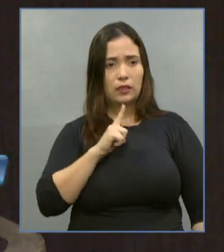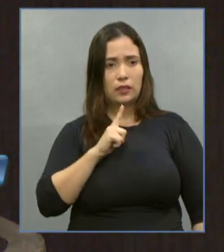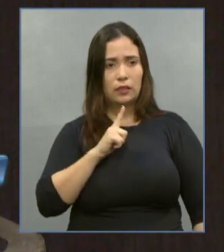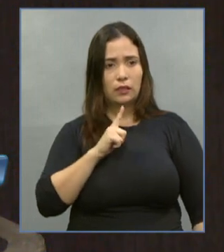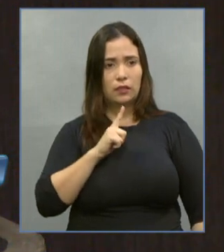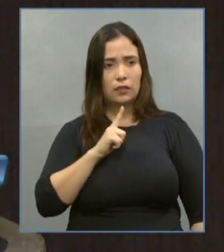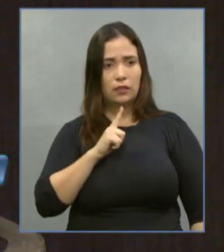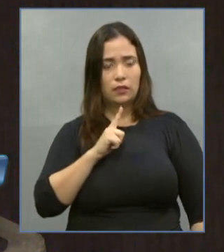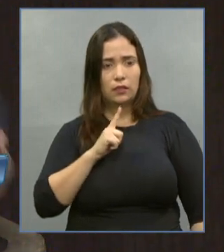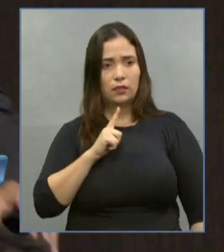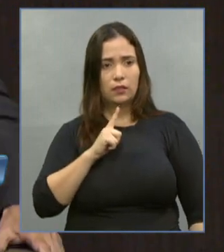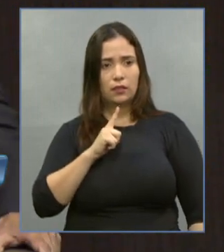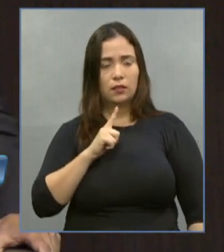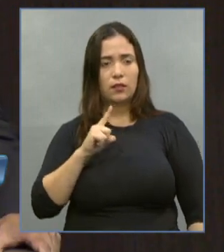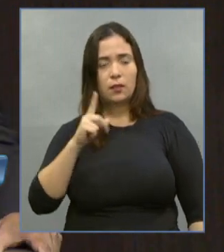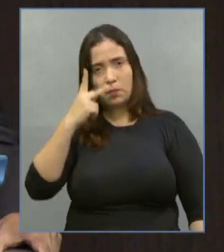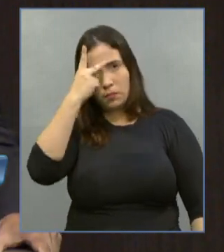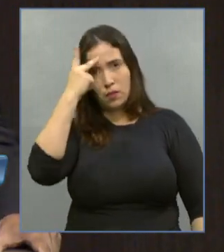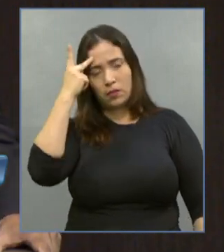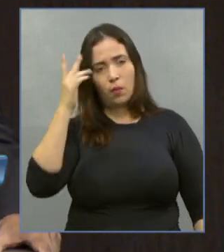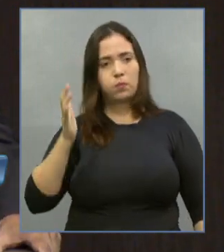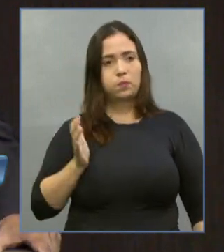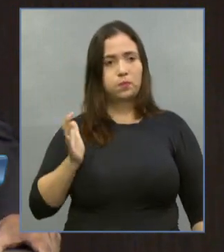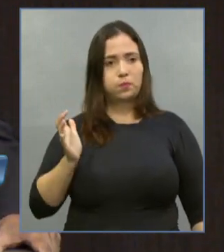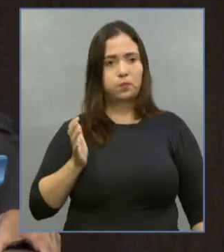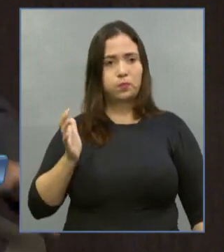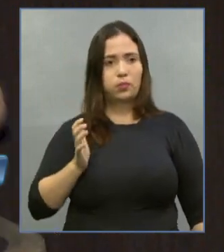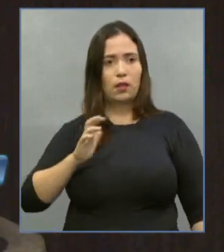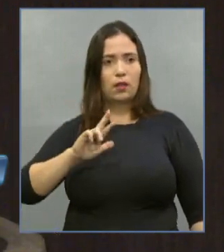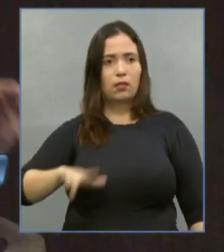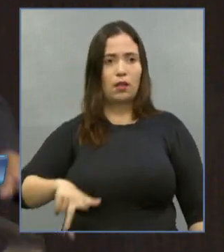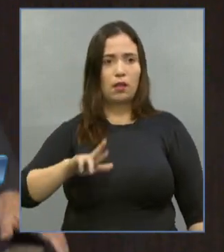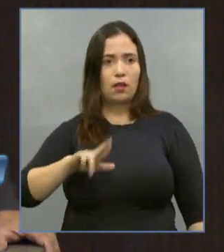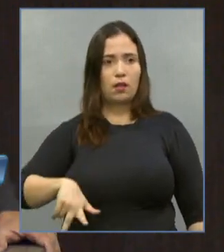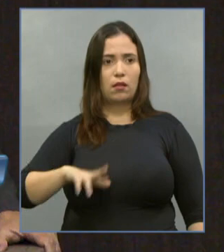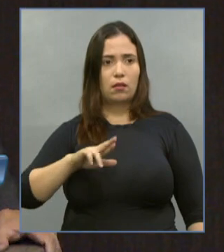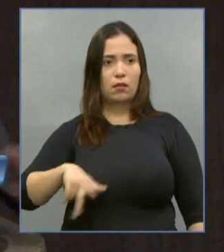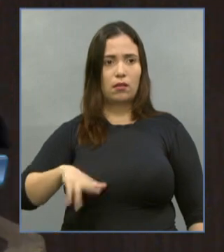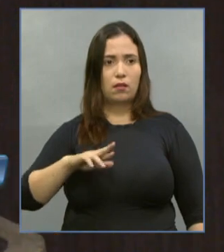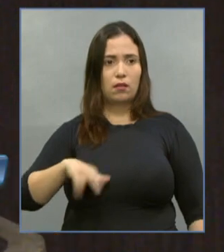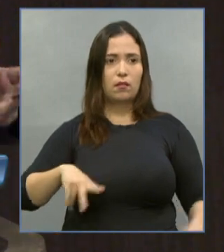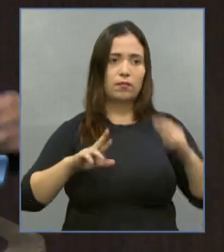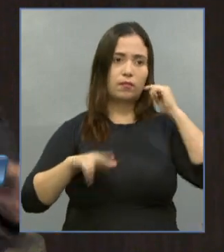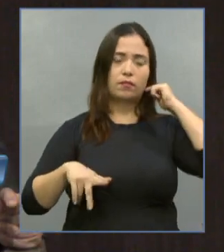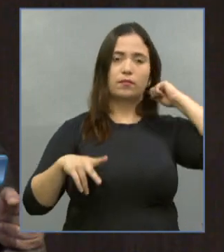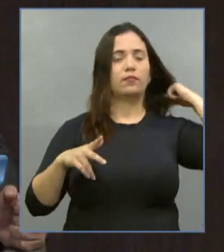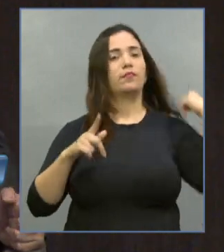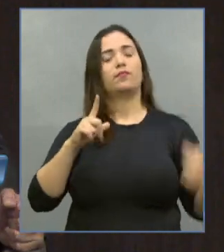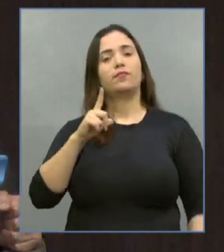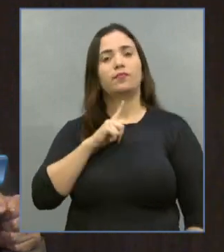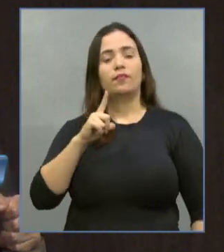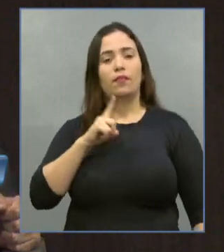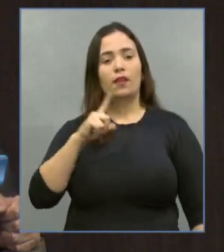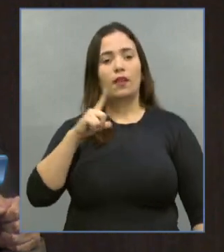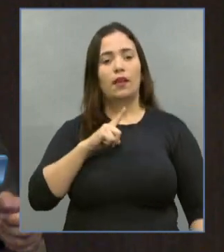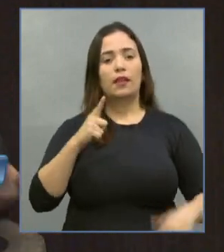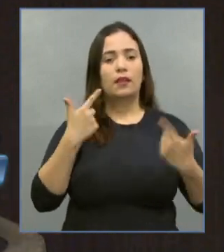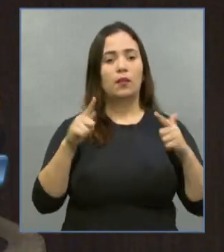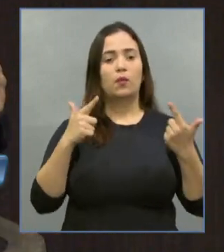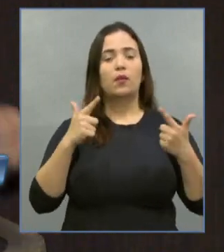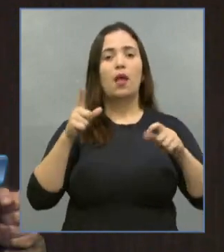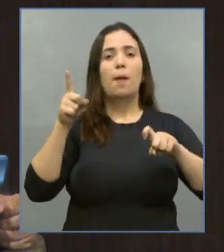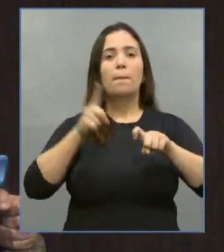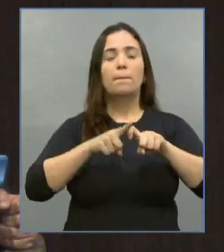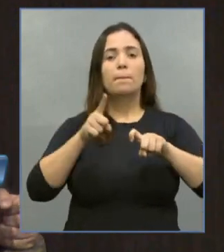famílias que moram na porção rica da cidade de Fortaleza, que têm condições de contratar medicina